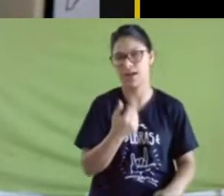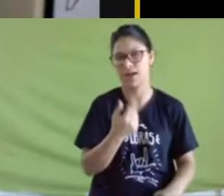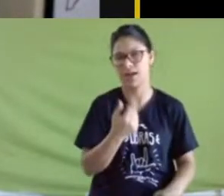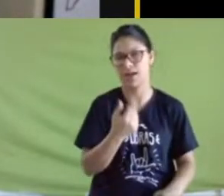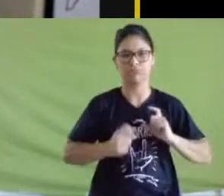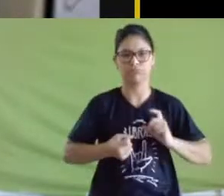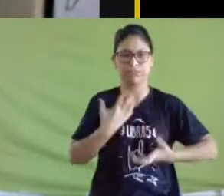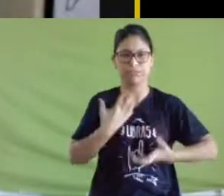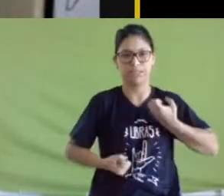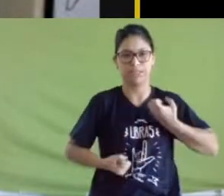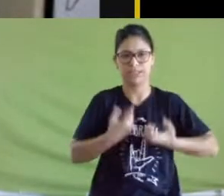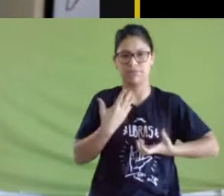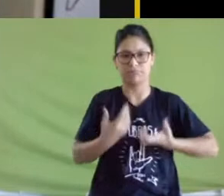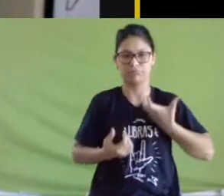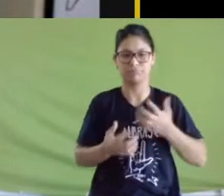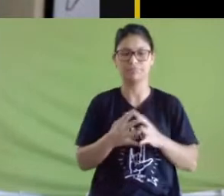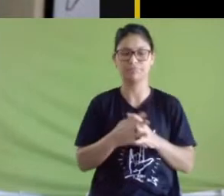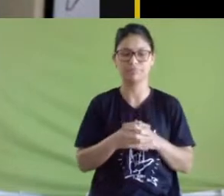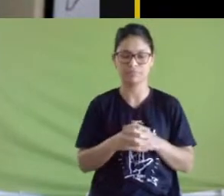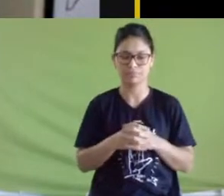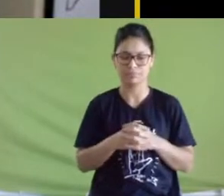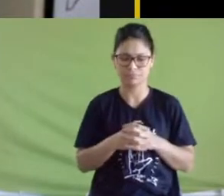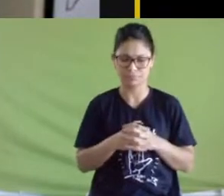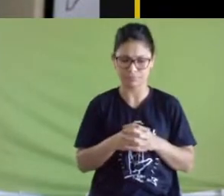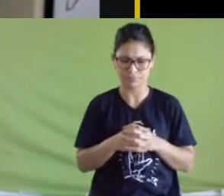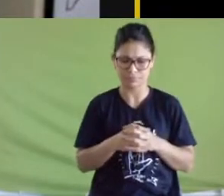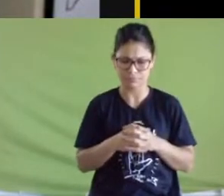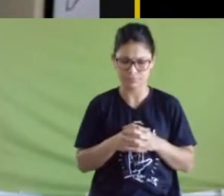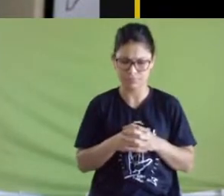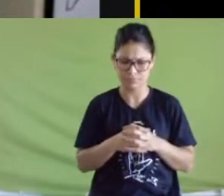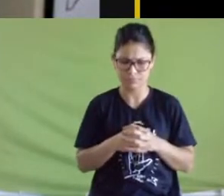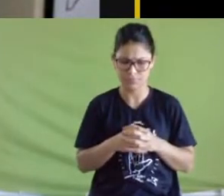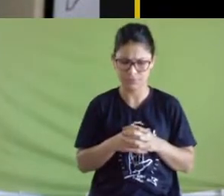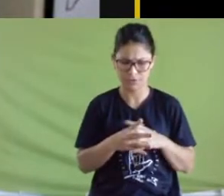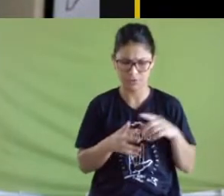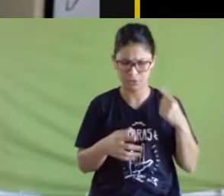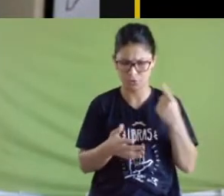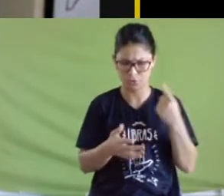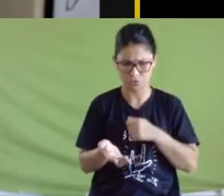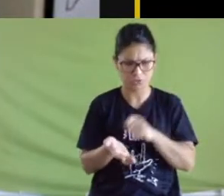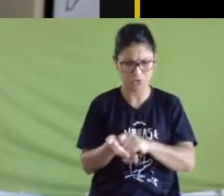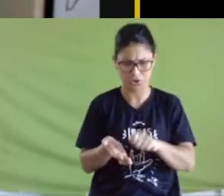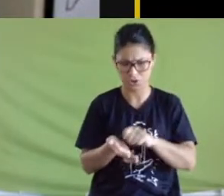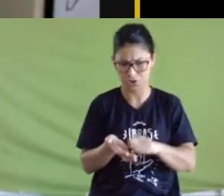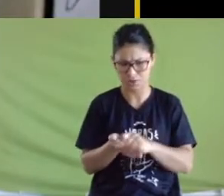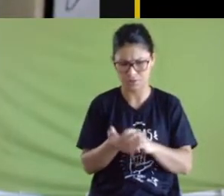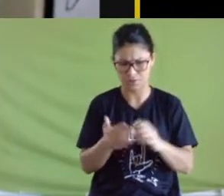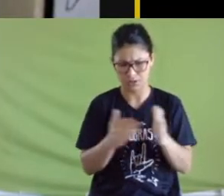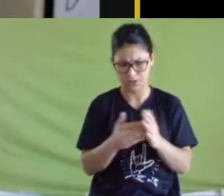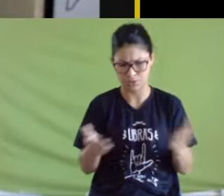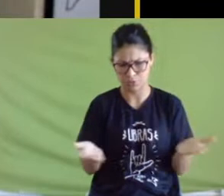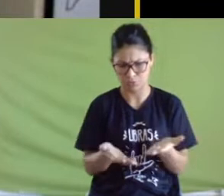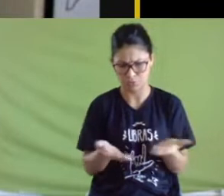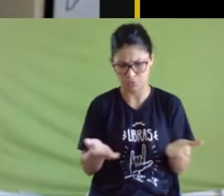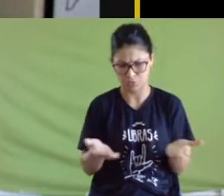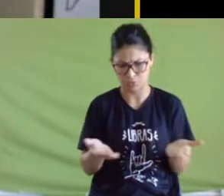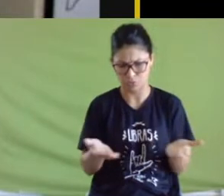dizer, a gente não escreve até hoje por subordinação. Quem domina